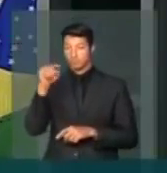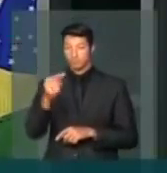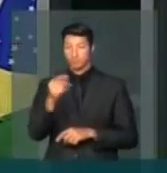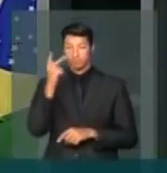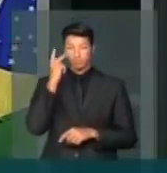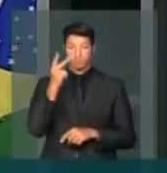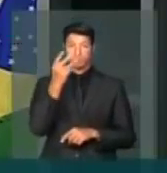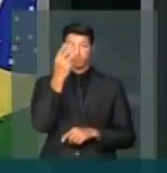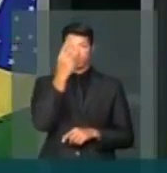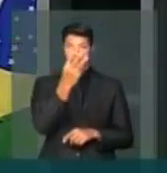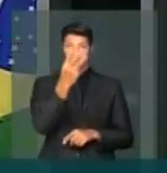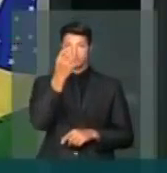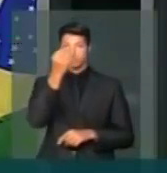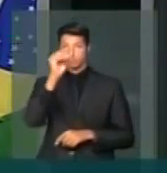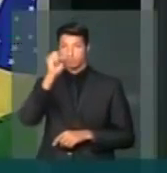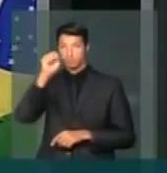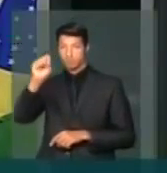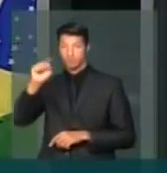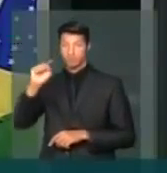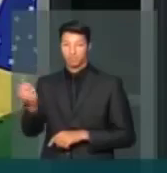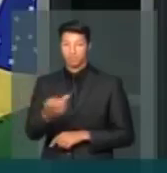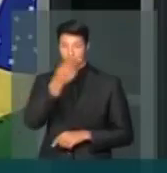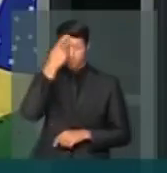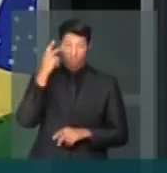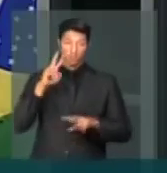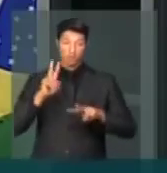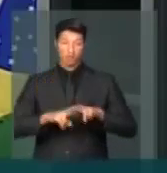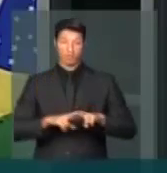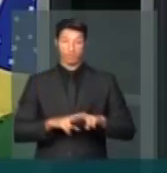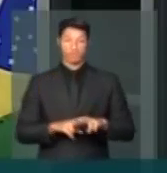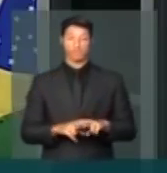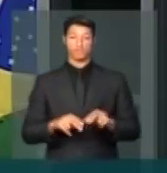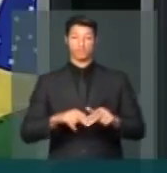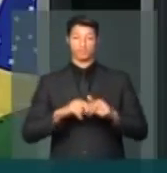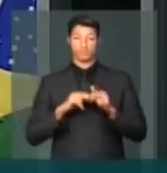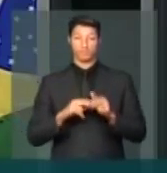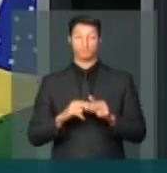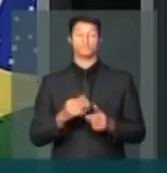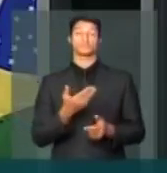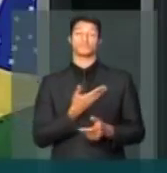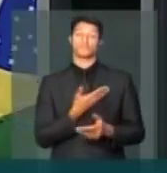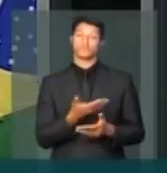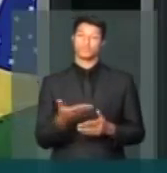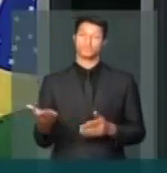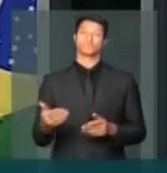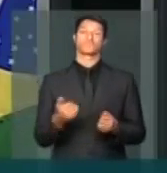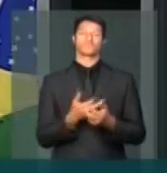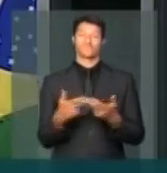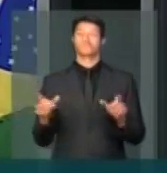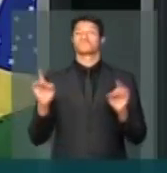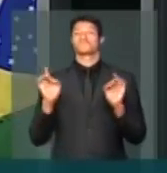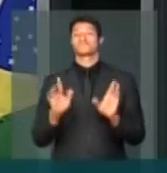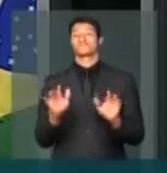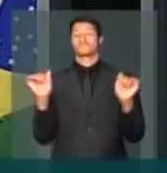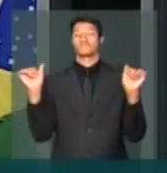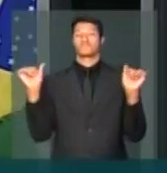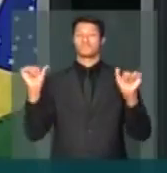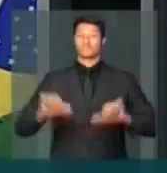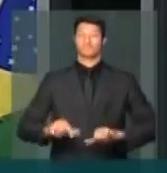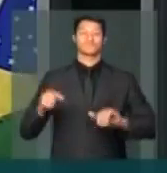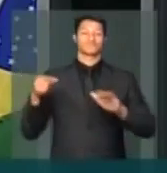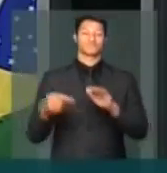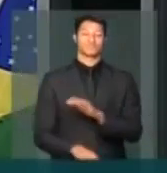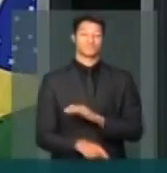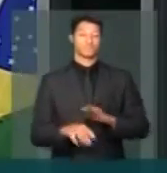para 308 mil presos. E a partir daí, meus amigos, a coisa só tem se